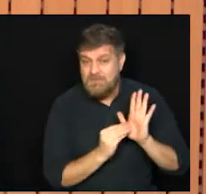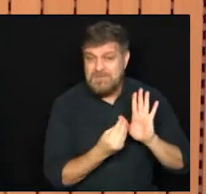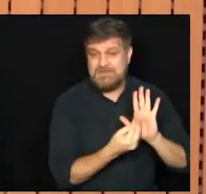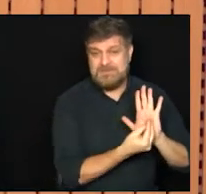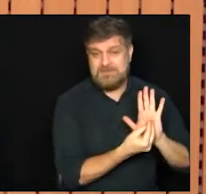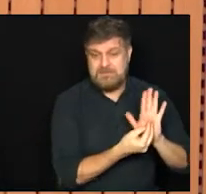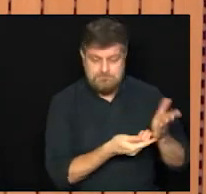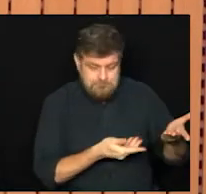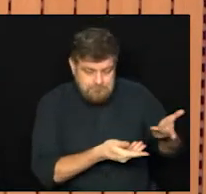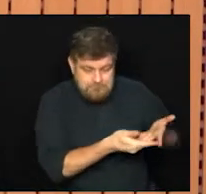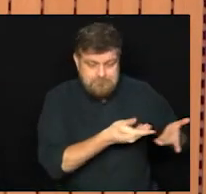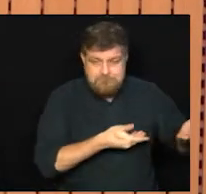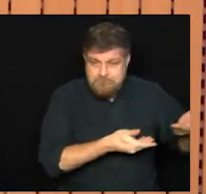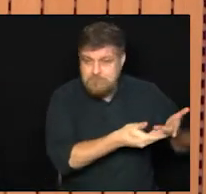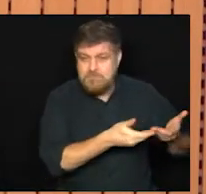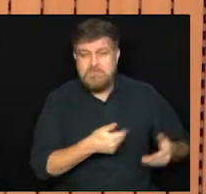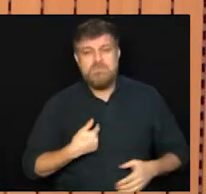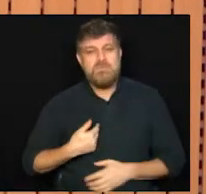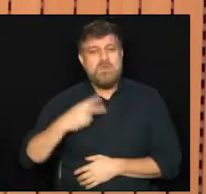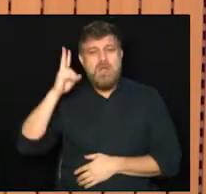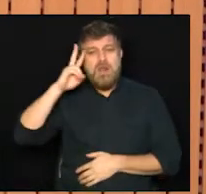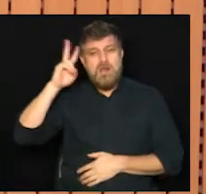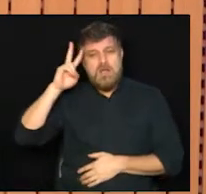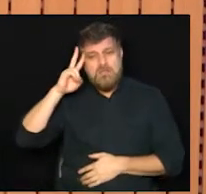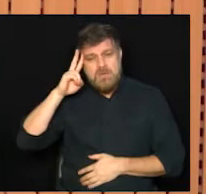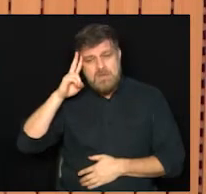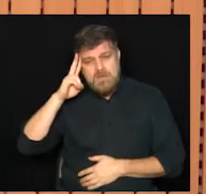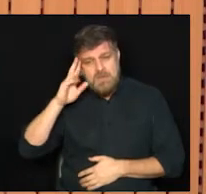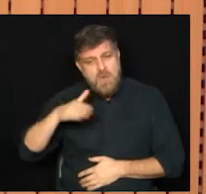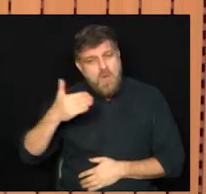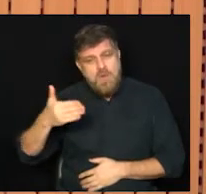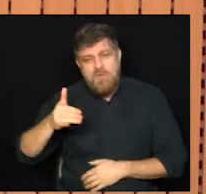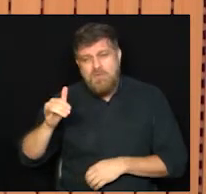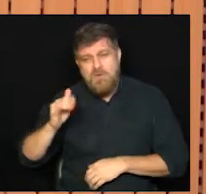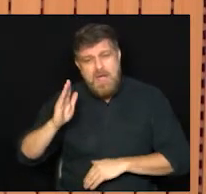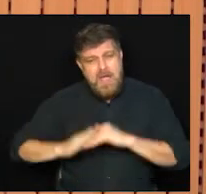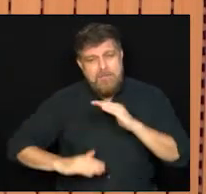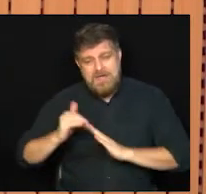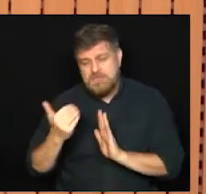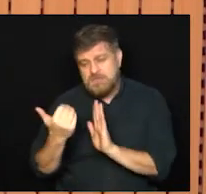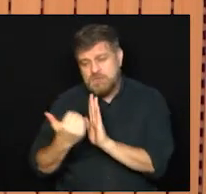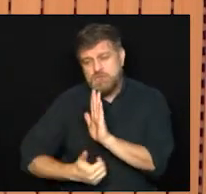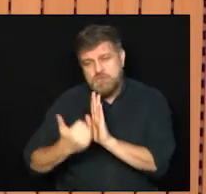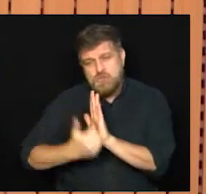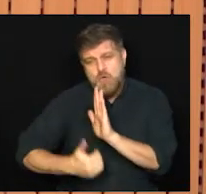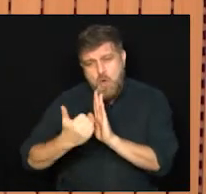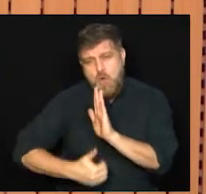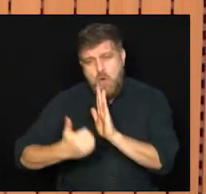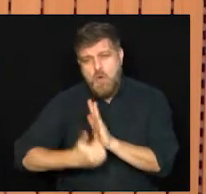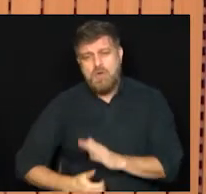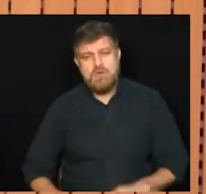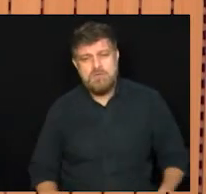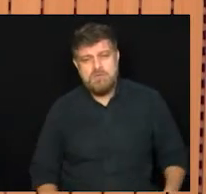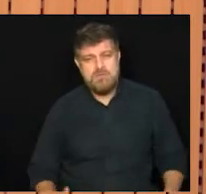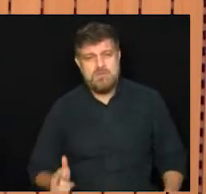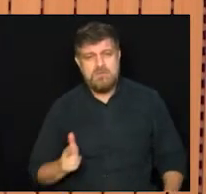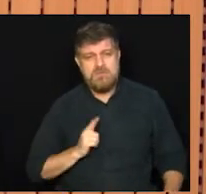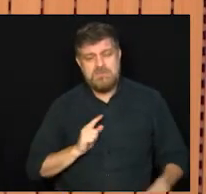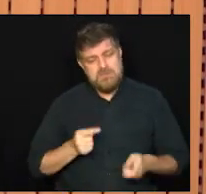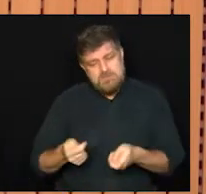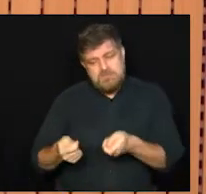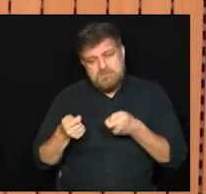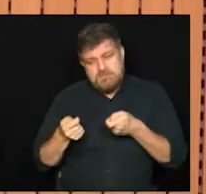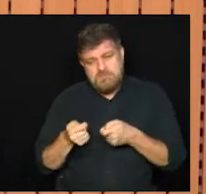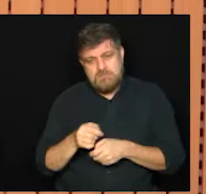o seguinte, né, qualquer iniciativa de redução, de desconto, né, de IPTU